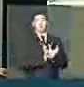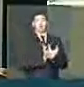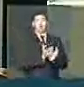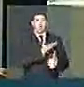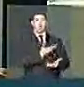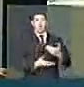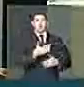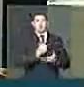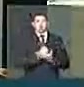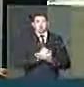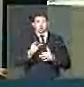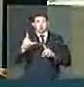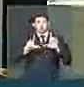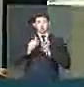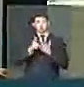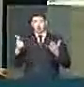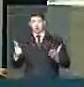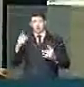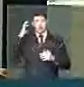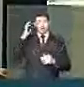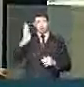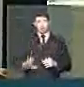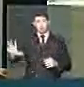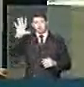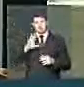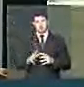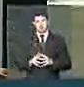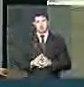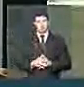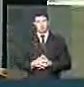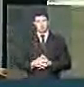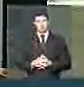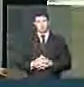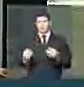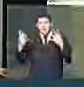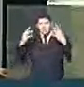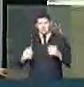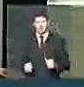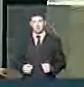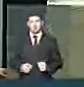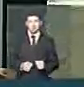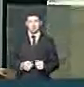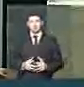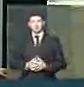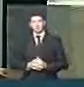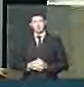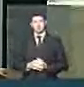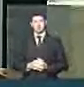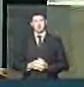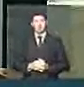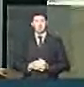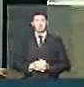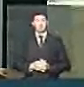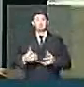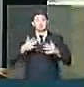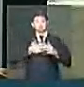que controla os jornais, revistas, meios de rádio e televisão no nosso país. E eu